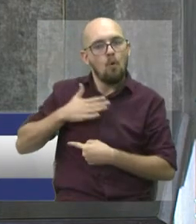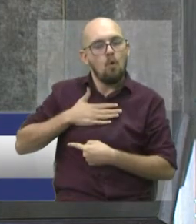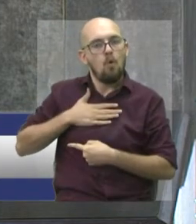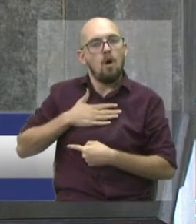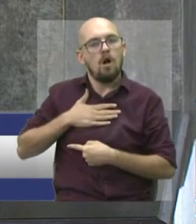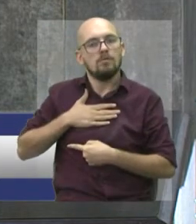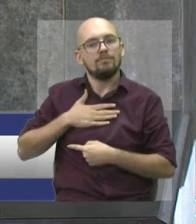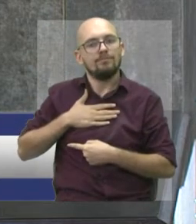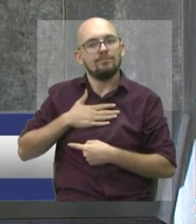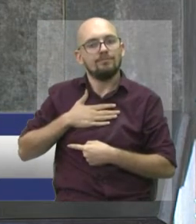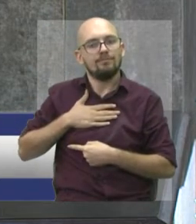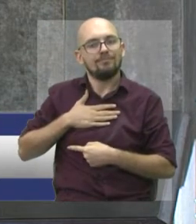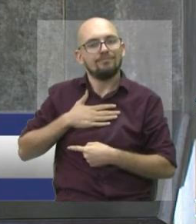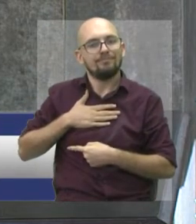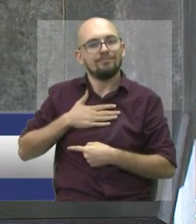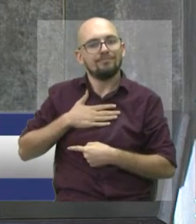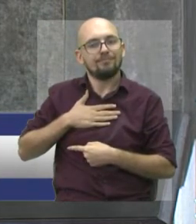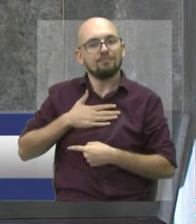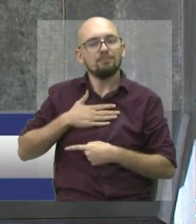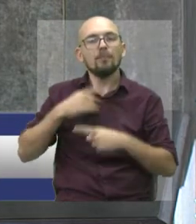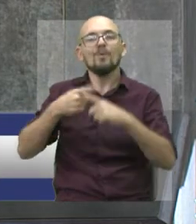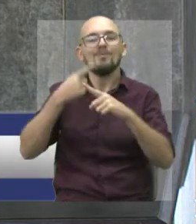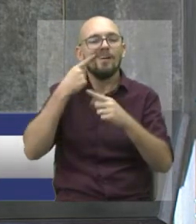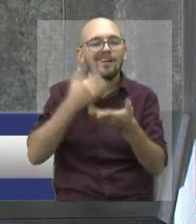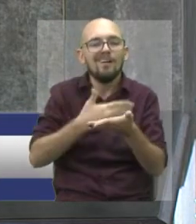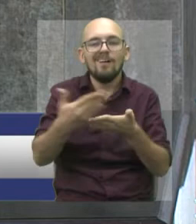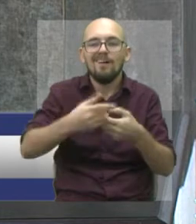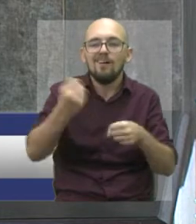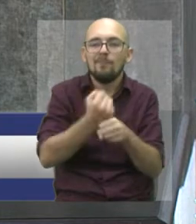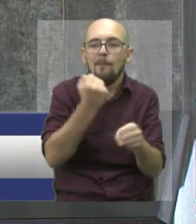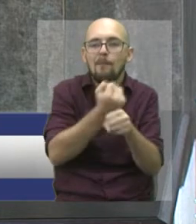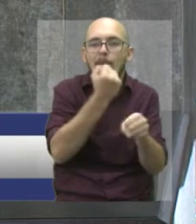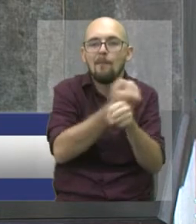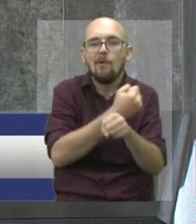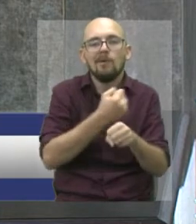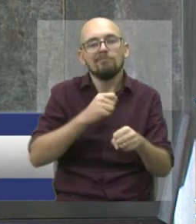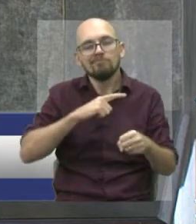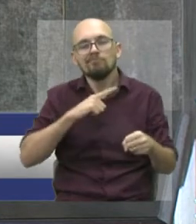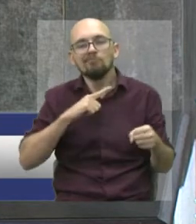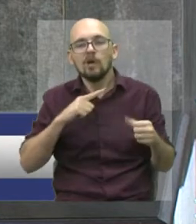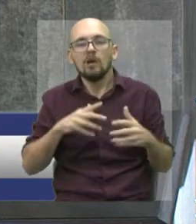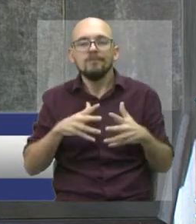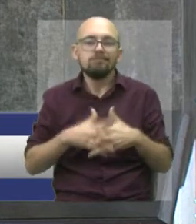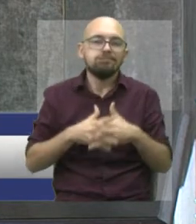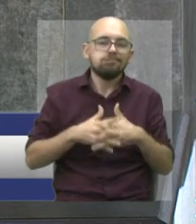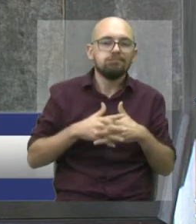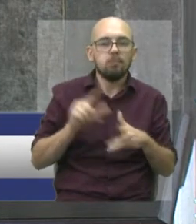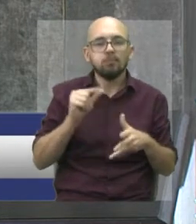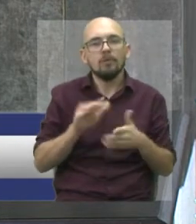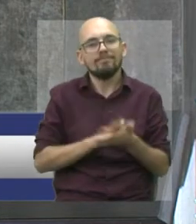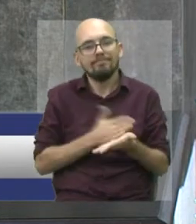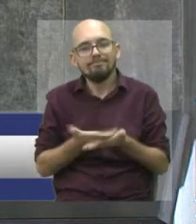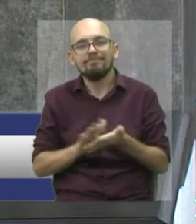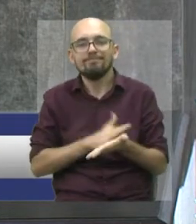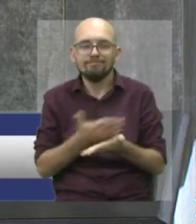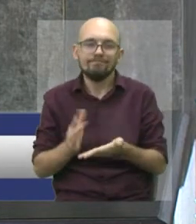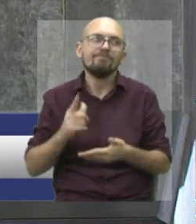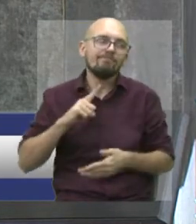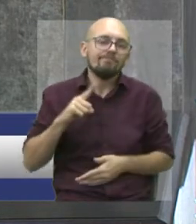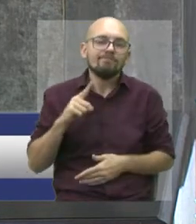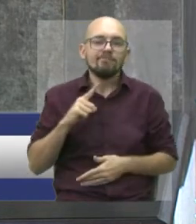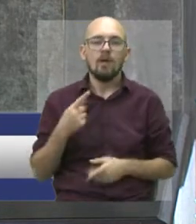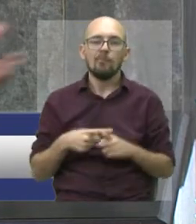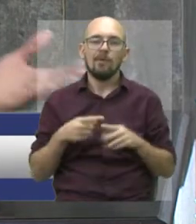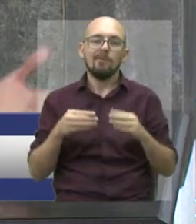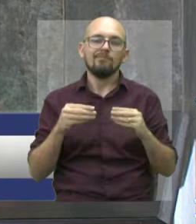porque com a realização das obras está causando um transtorno. Claro que,